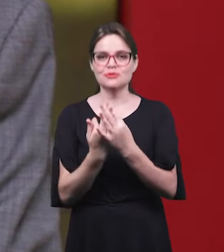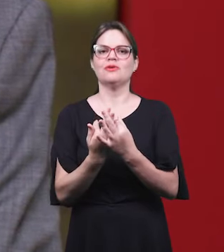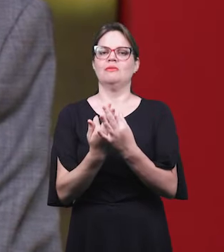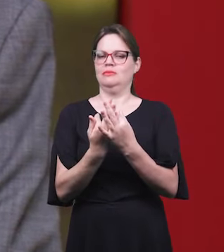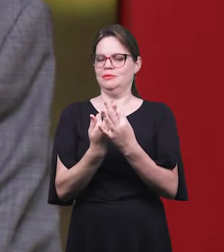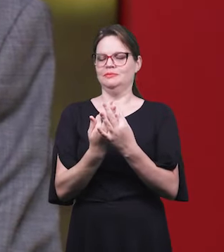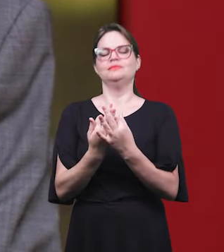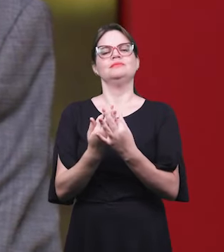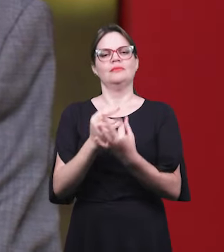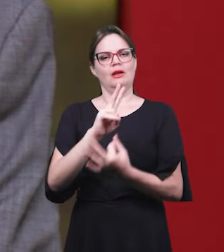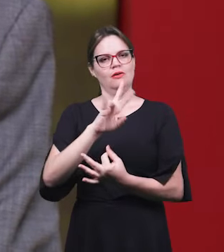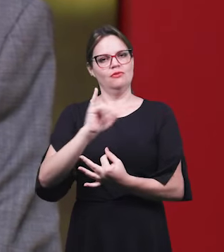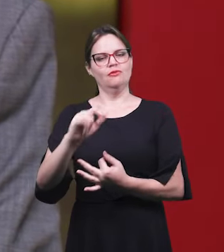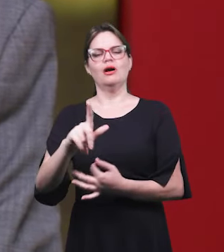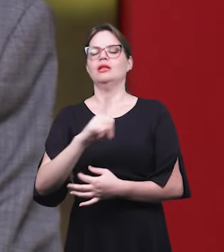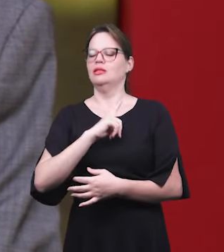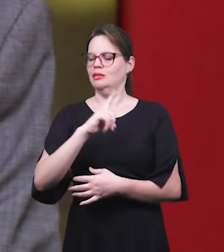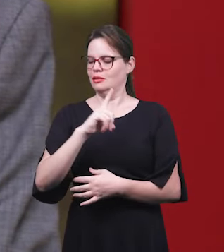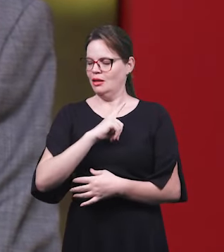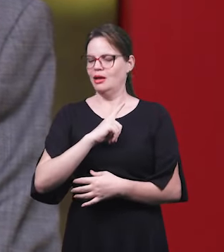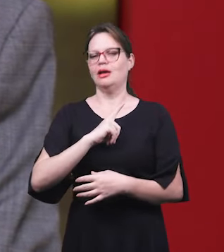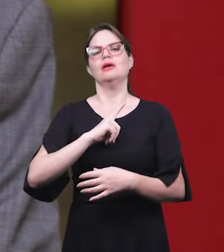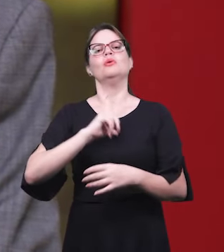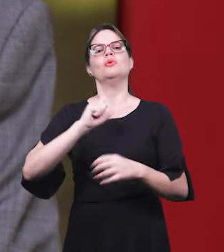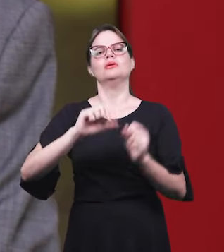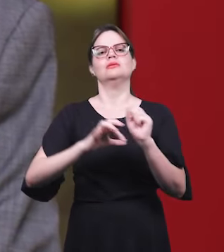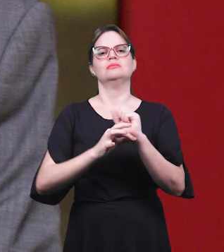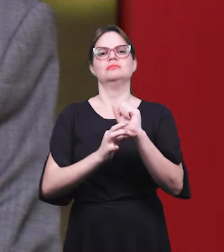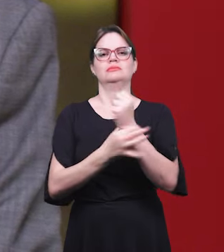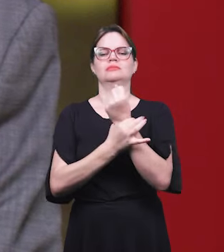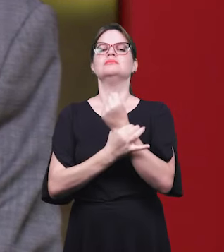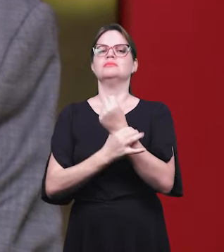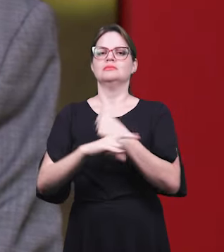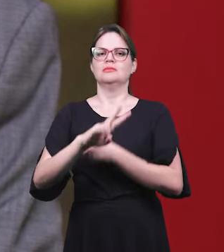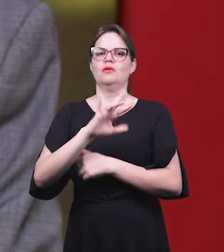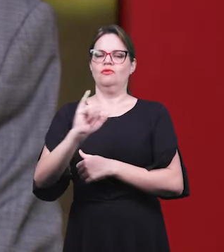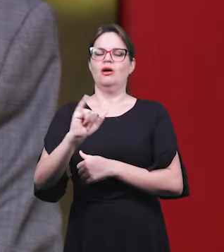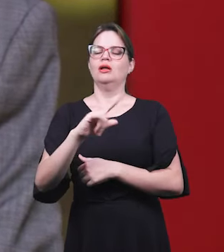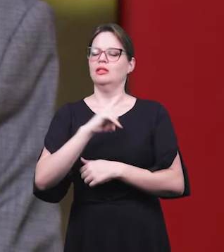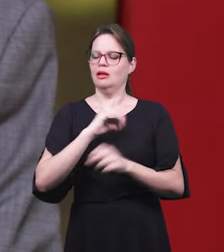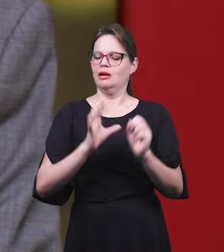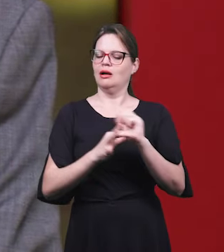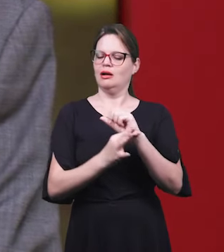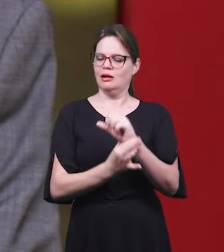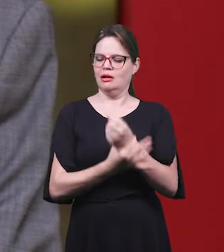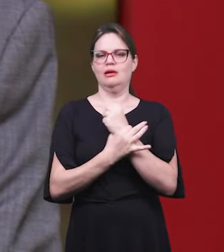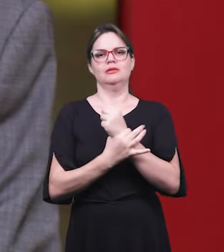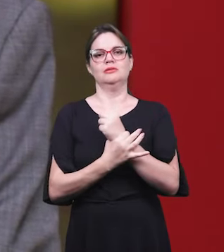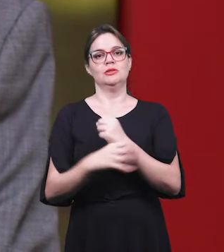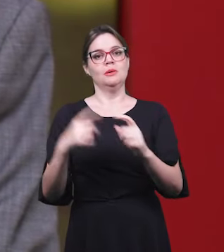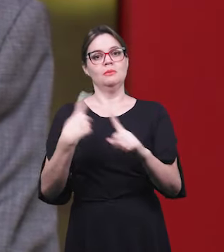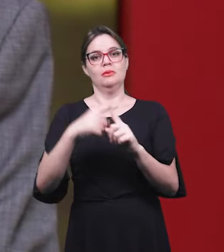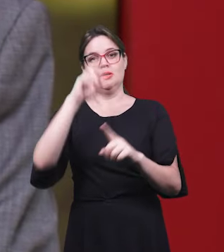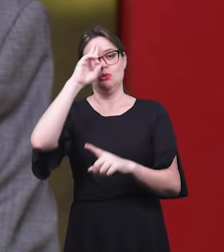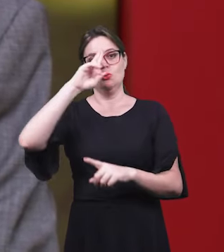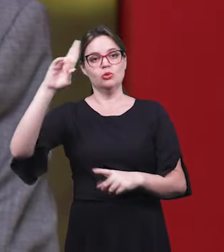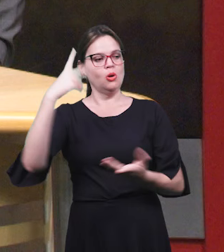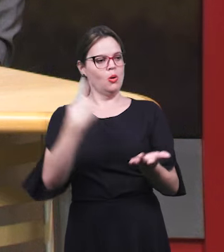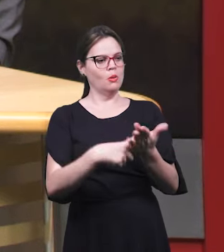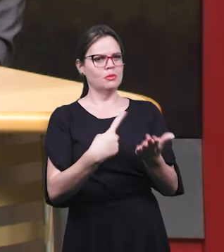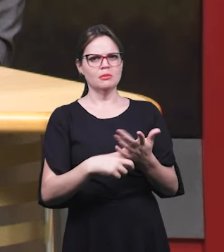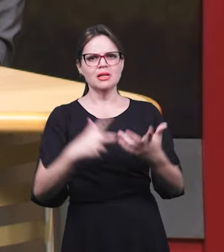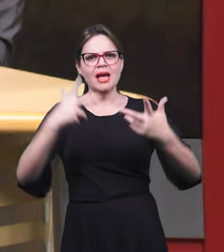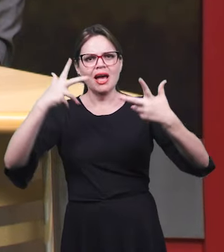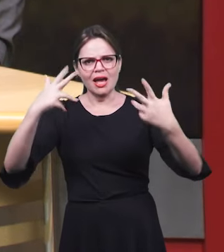dentro dessa casa e tem a marca do fio de escarlate, o nosso sangue pagará. básico dele, quer dizer, é um compromisso do